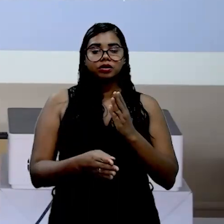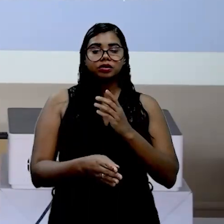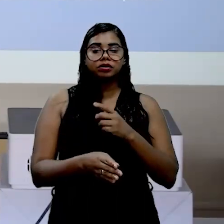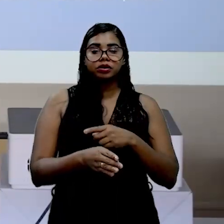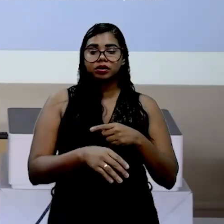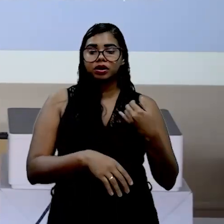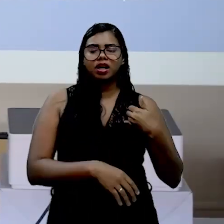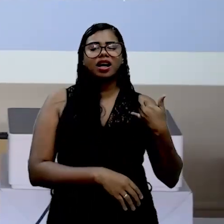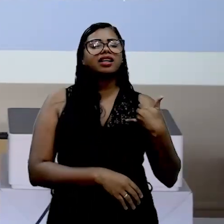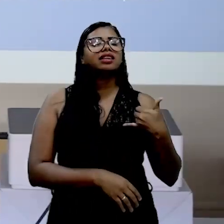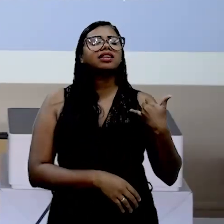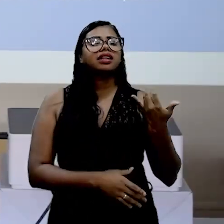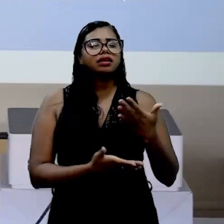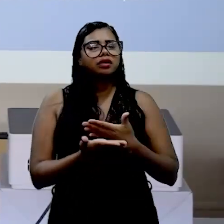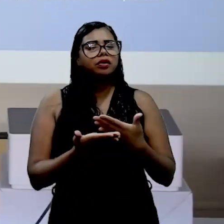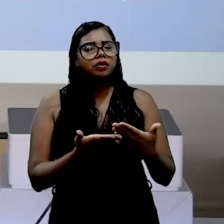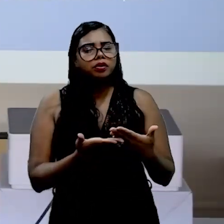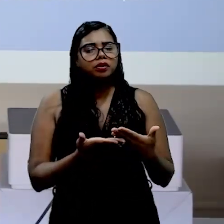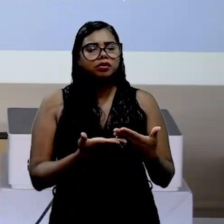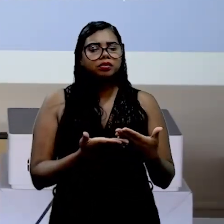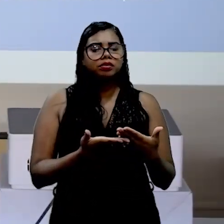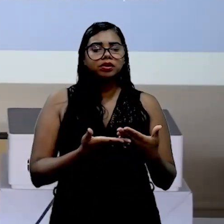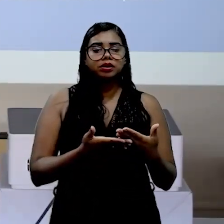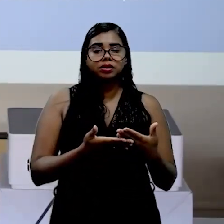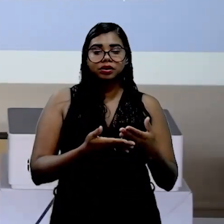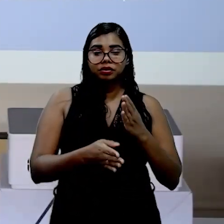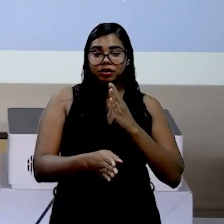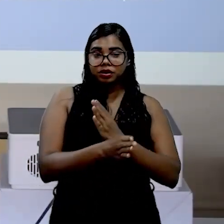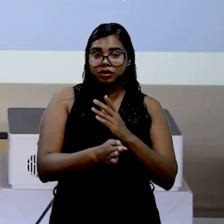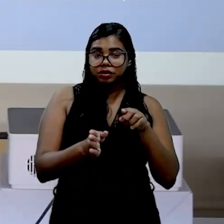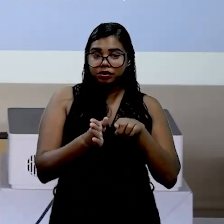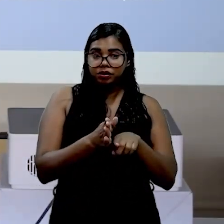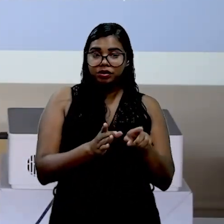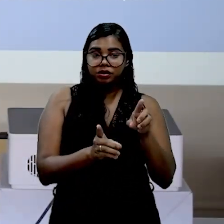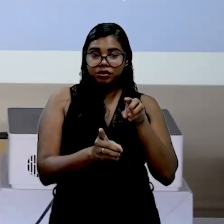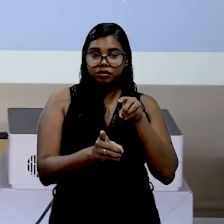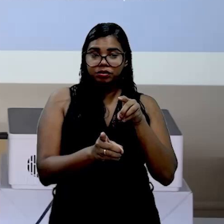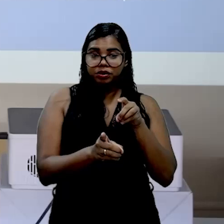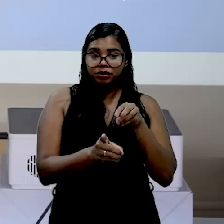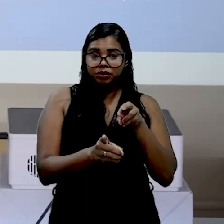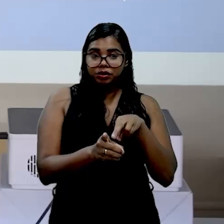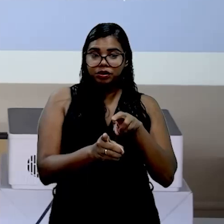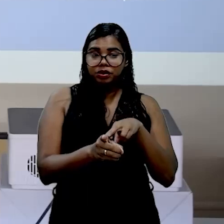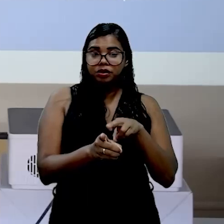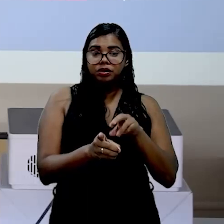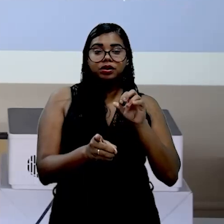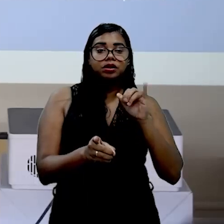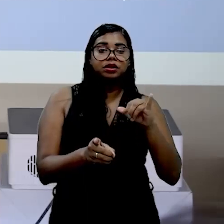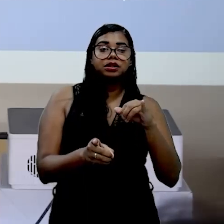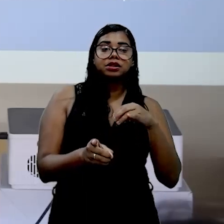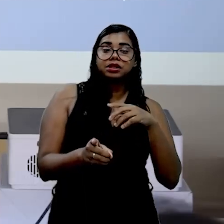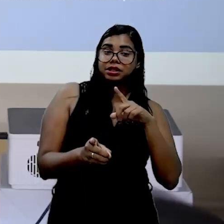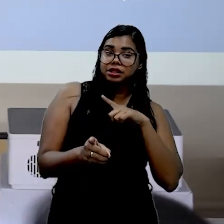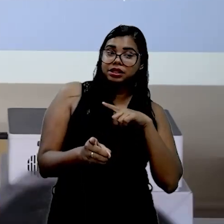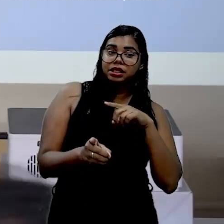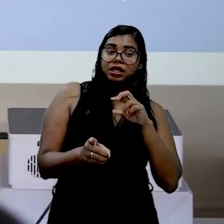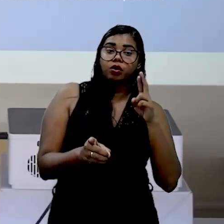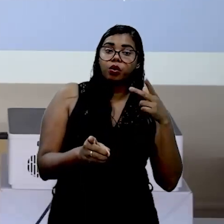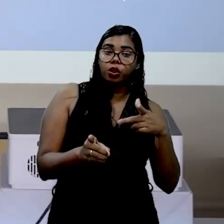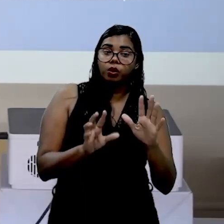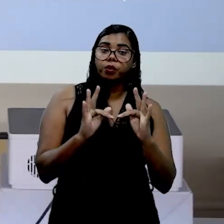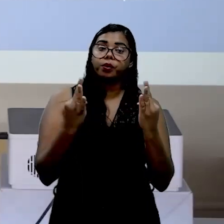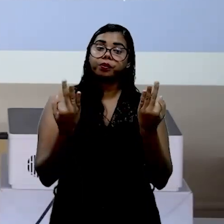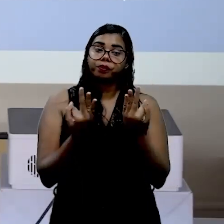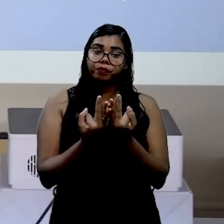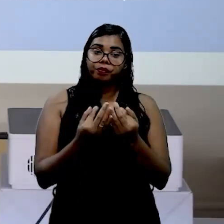alguém perguntou aqui. Primeiramente, se você tem ou não tem antecedentes de